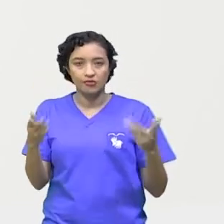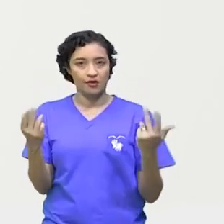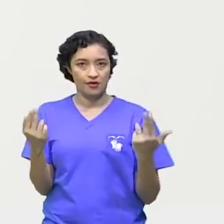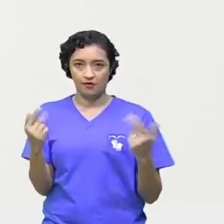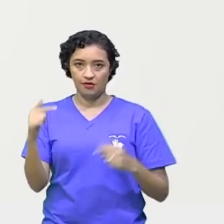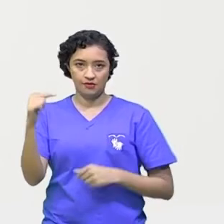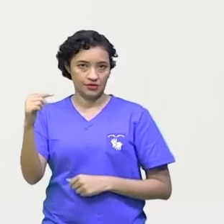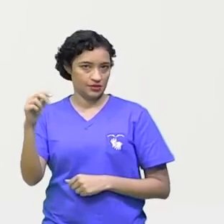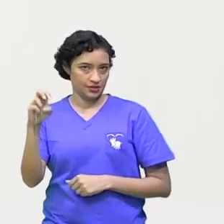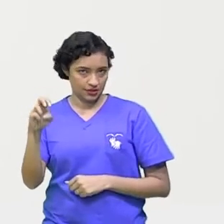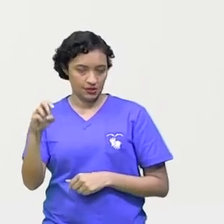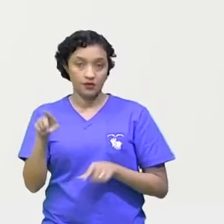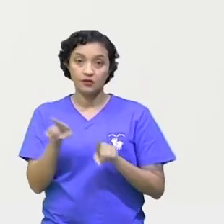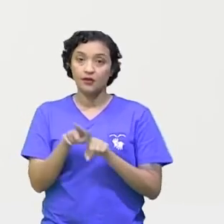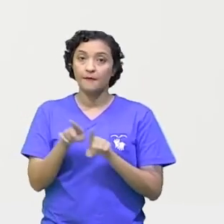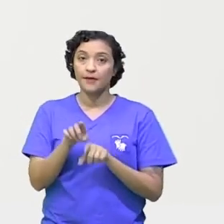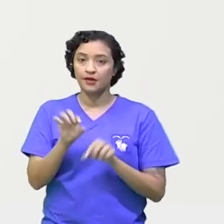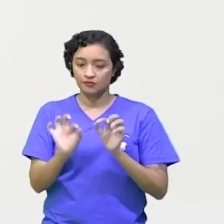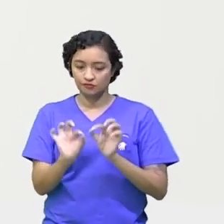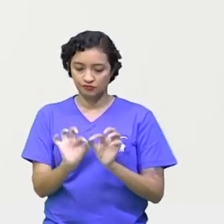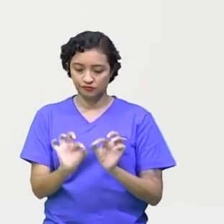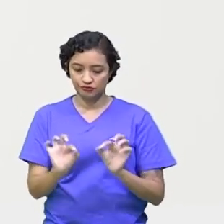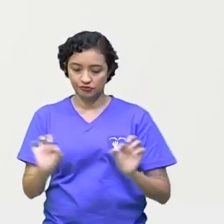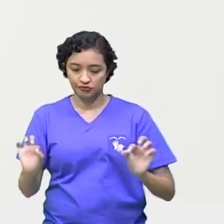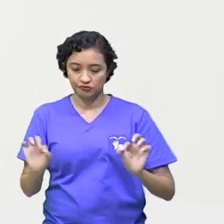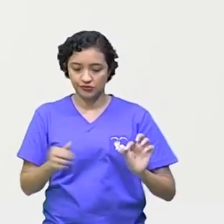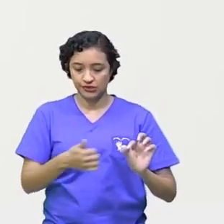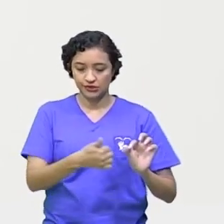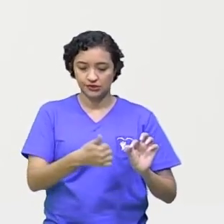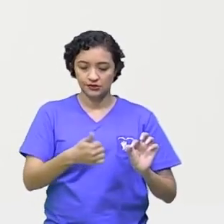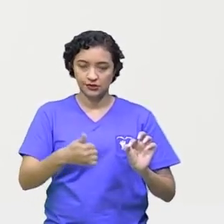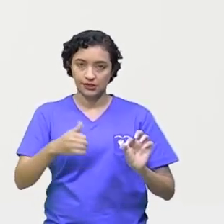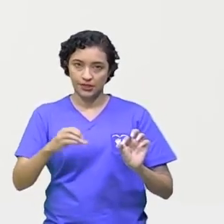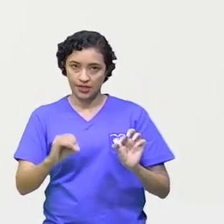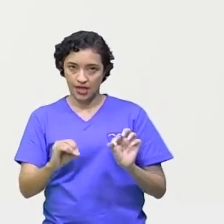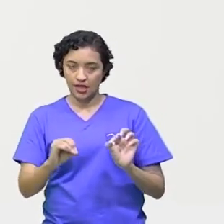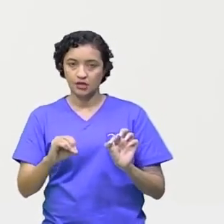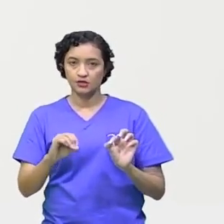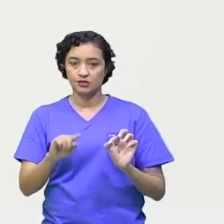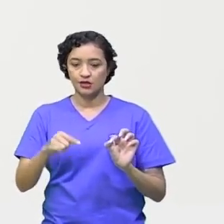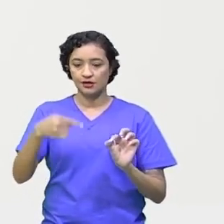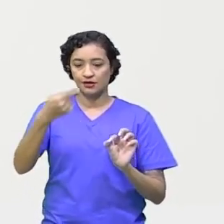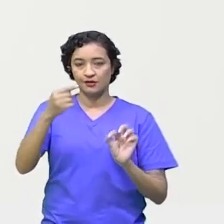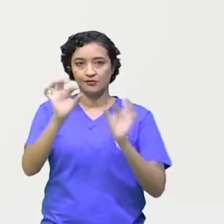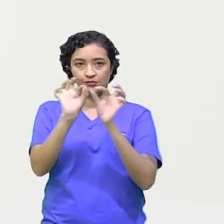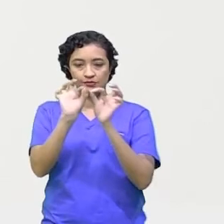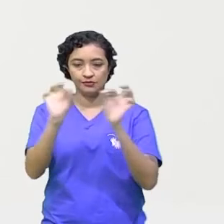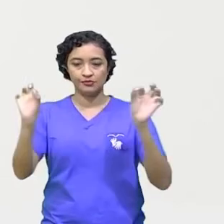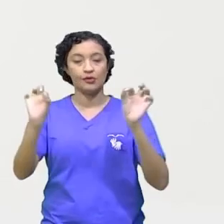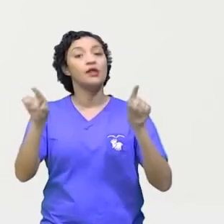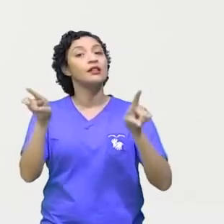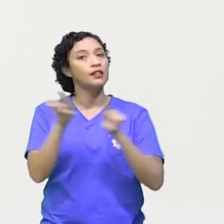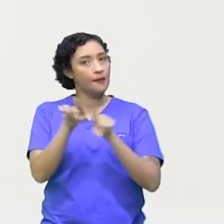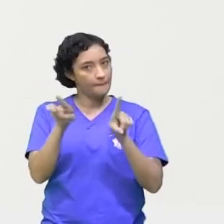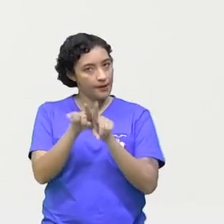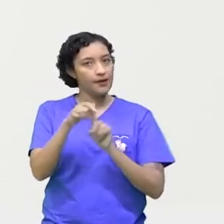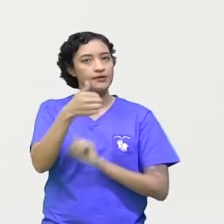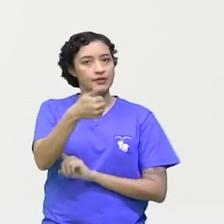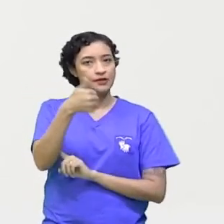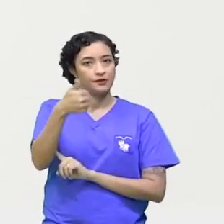temos 110 metros de comprimento. Vamos lembrar das nossas figuras planas, que o retângulo tem o